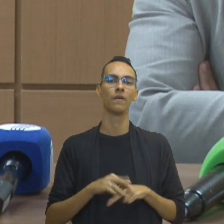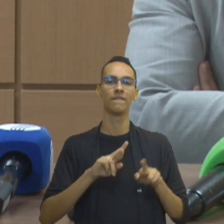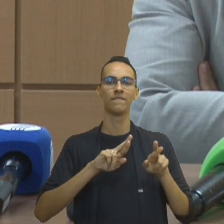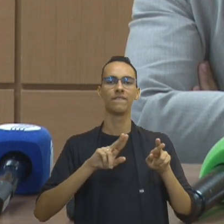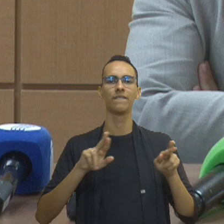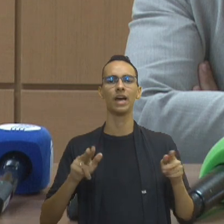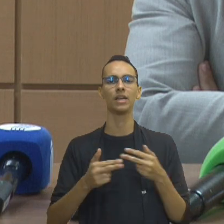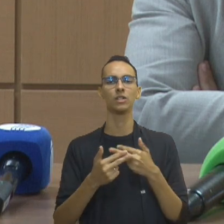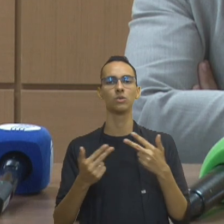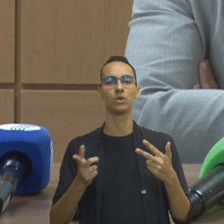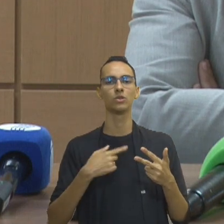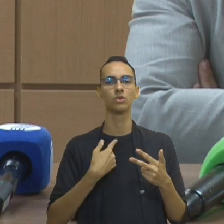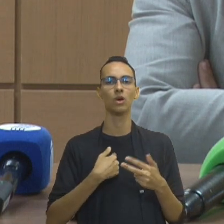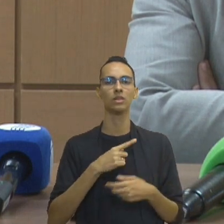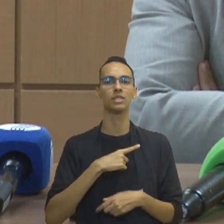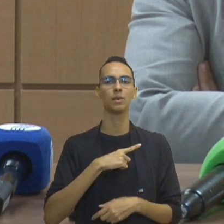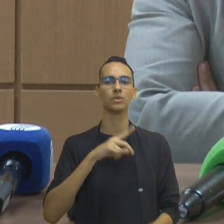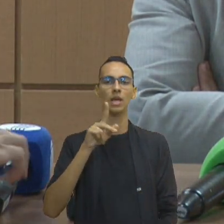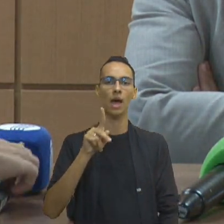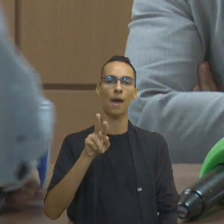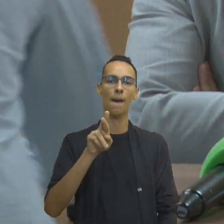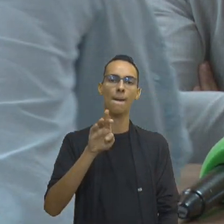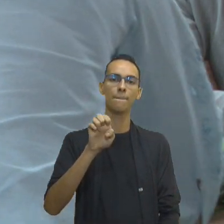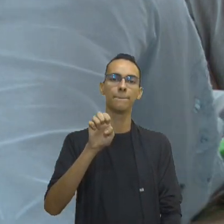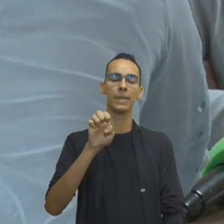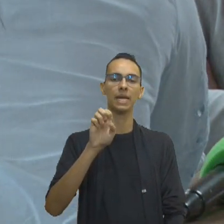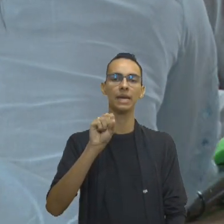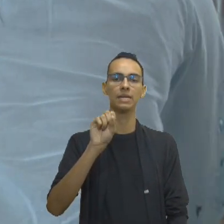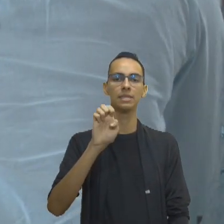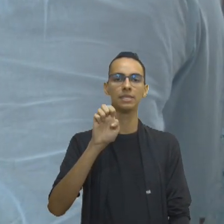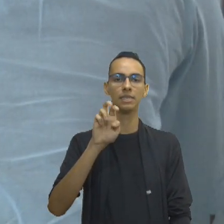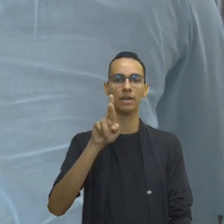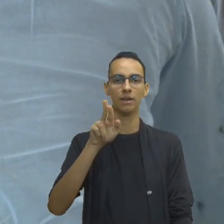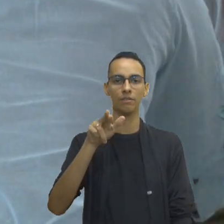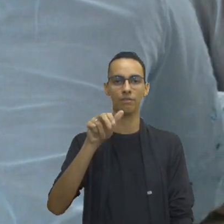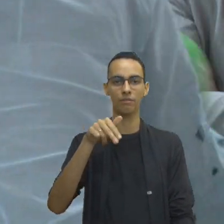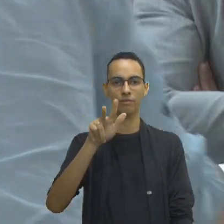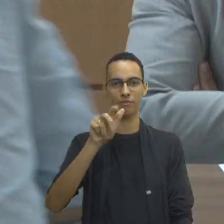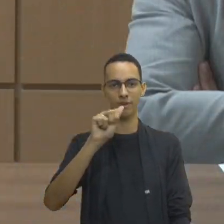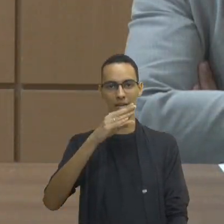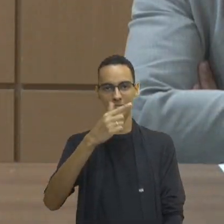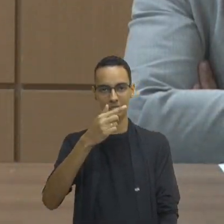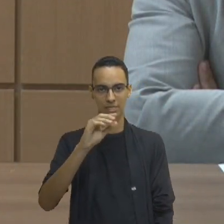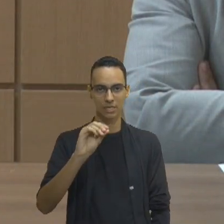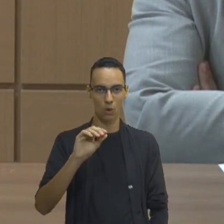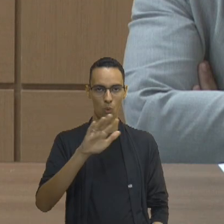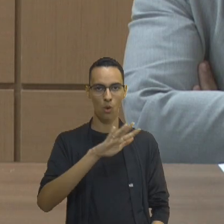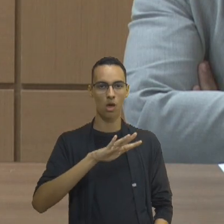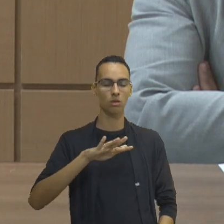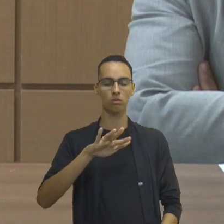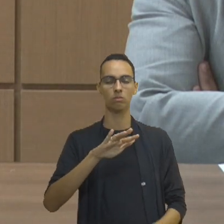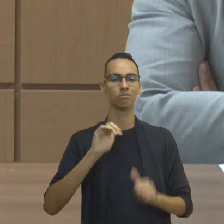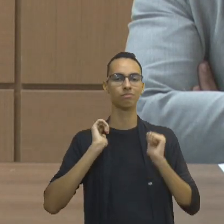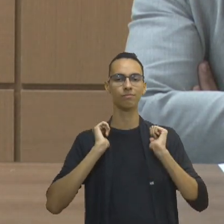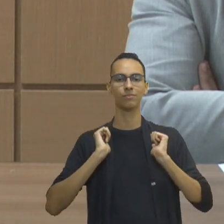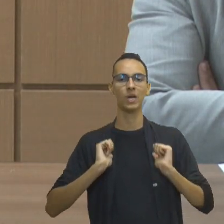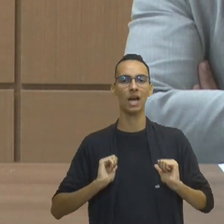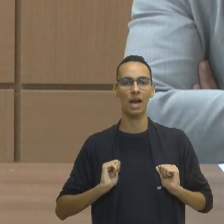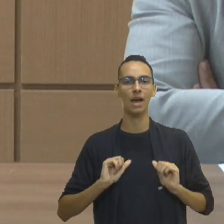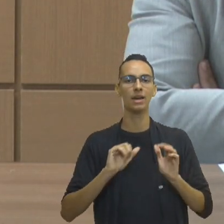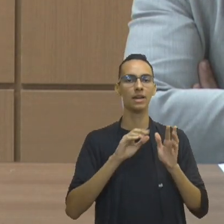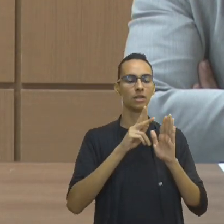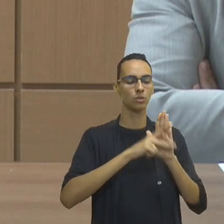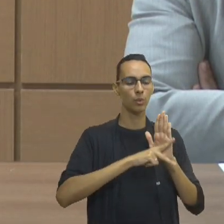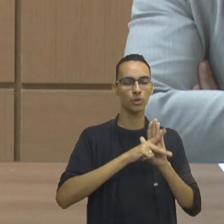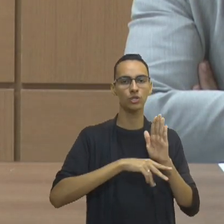temos a preservação de todas as bolsas estudantis, sejam dentro no âmbito da pesquisa, do ensino, da